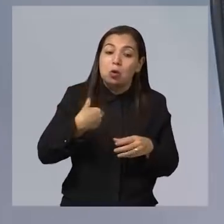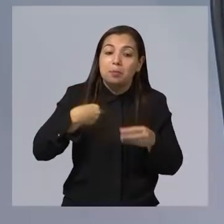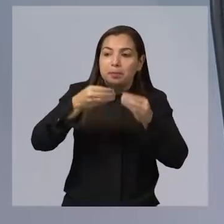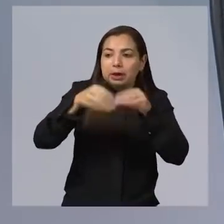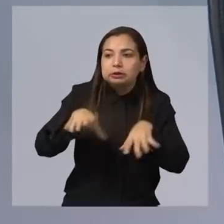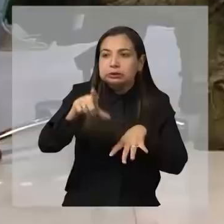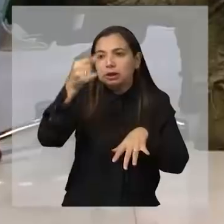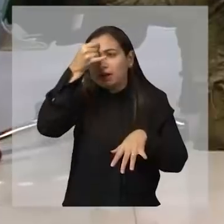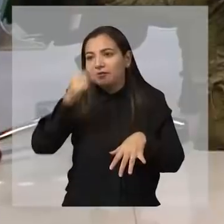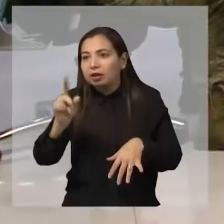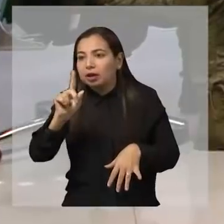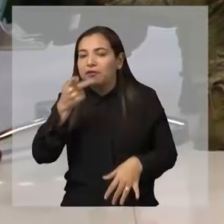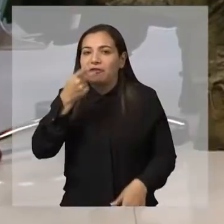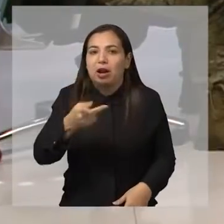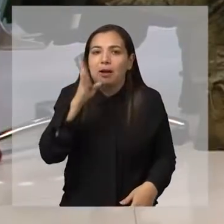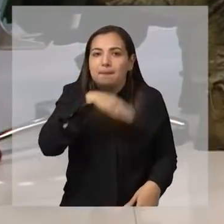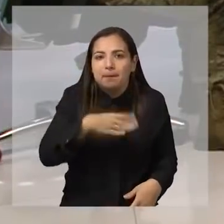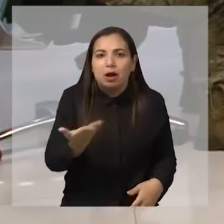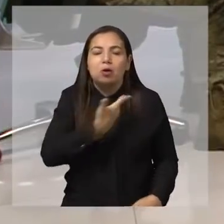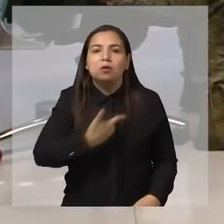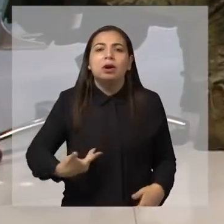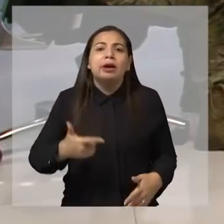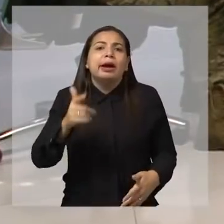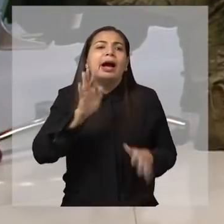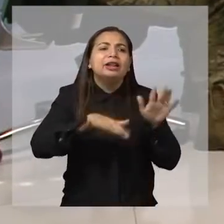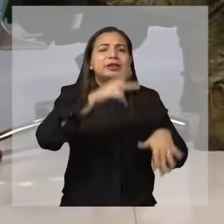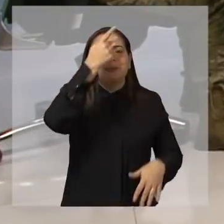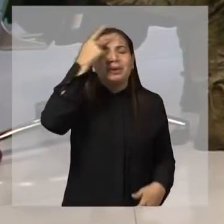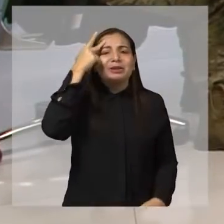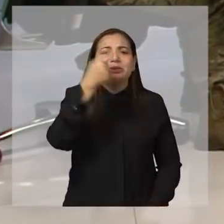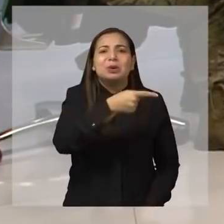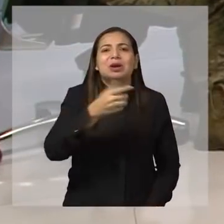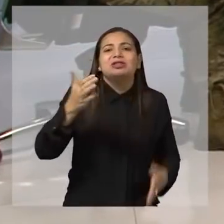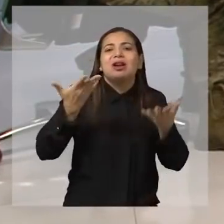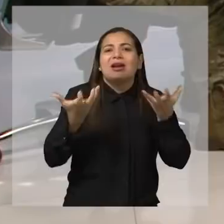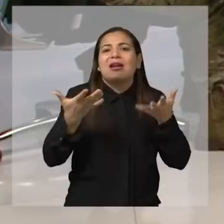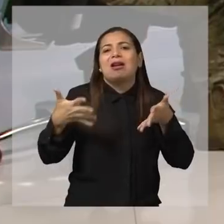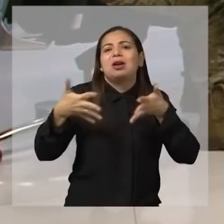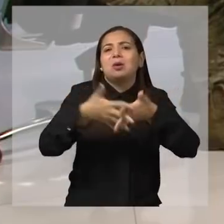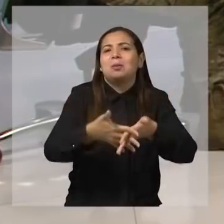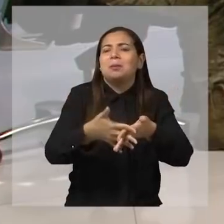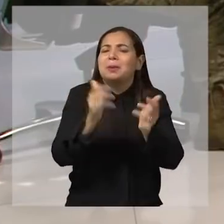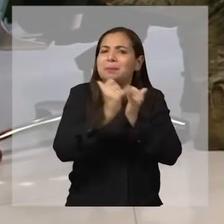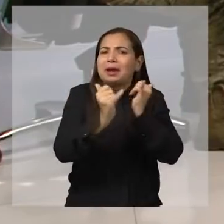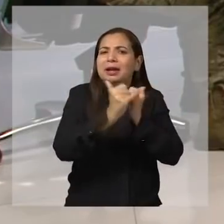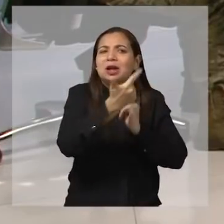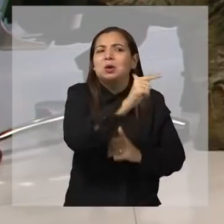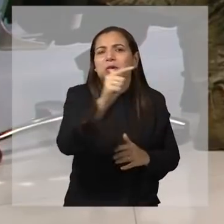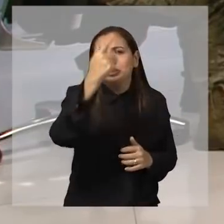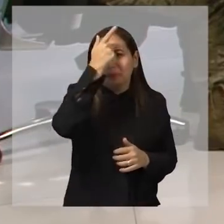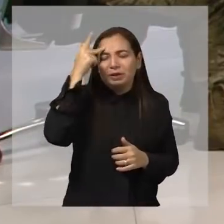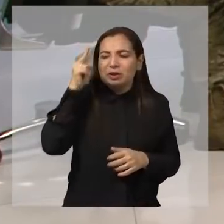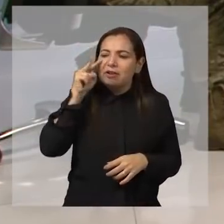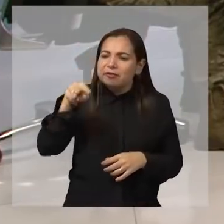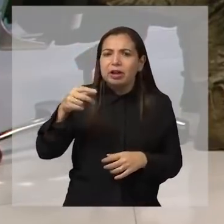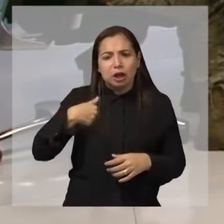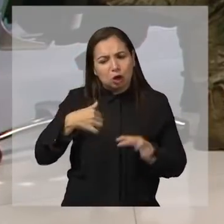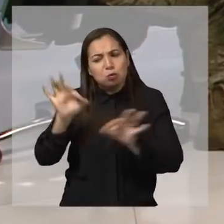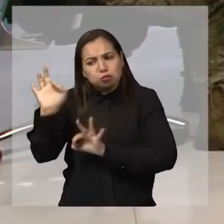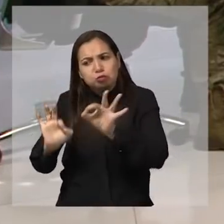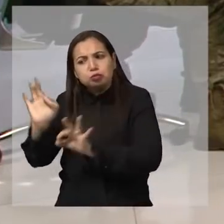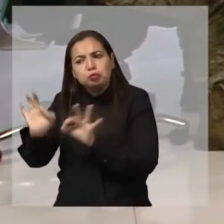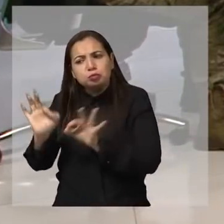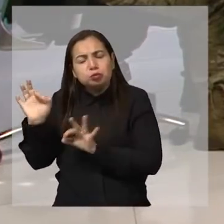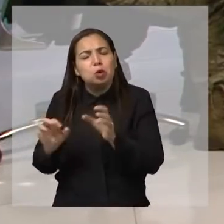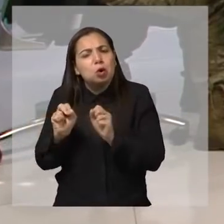B, né, falar mal do governador. Ela sempre arruma, né? Quando a pessoa quer atrapalhar, ela sempre arruma um jeito, né? Se o senhor falar que ajudou